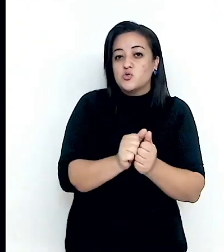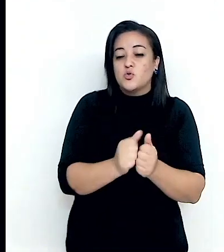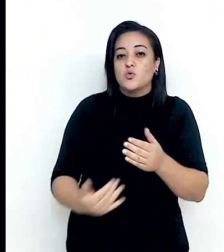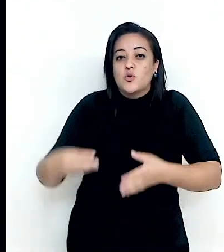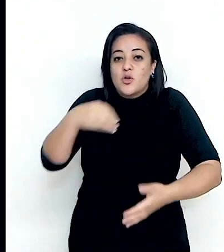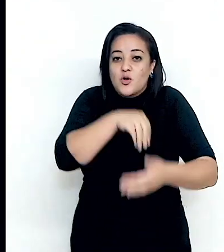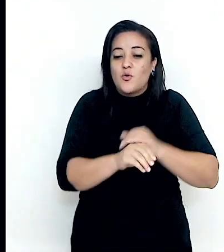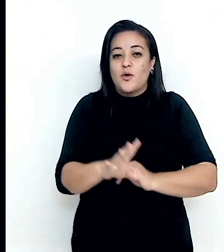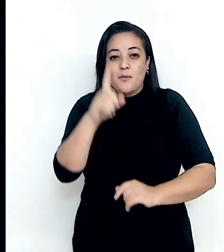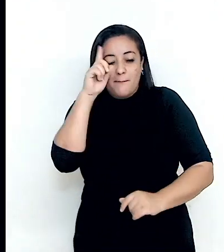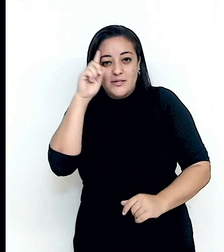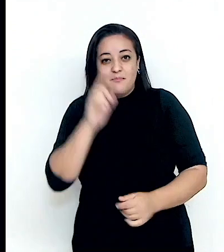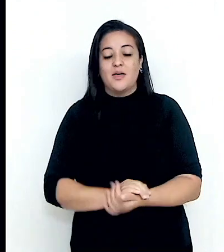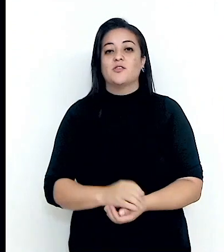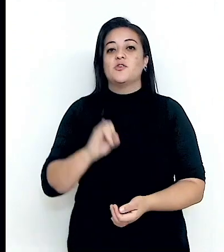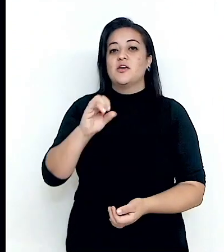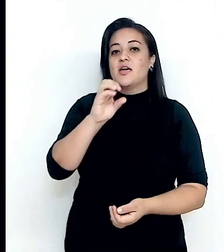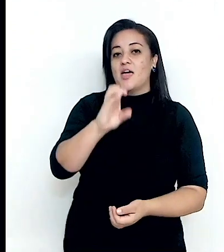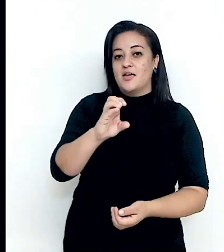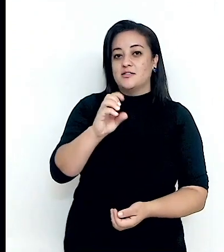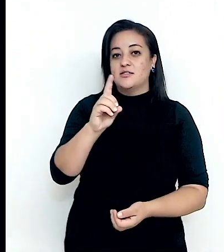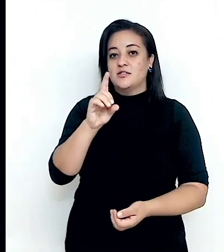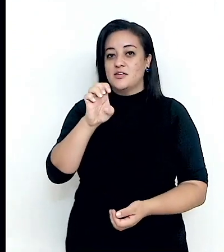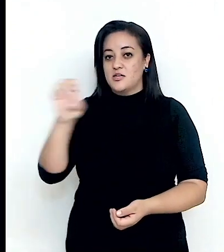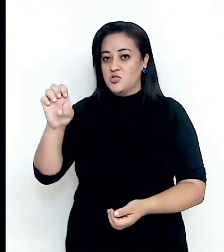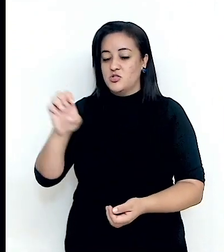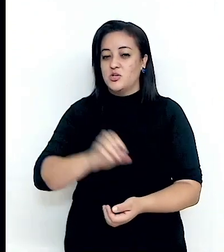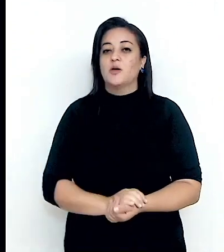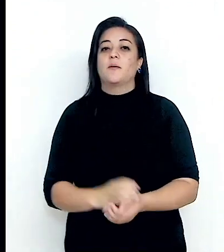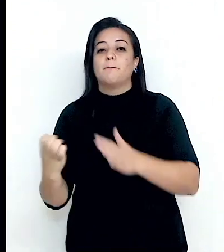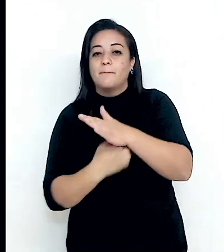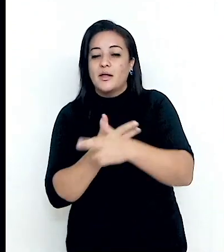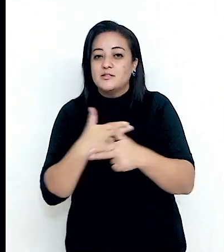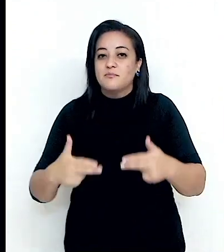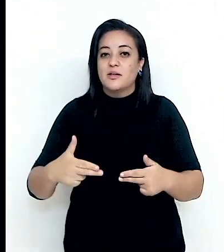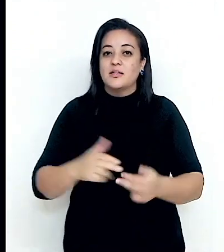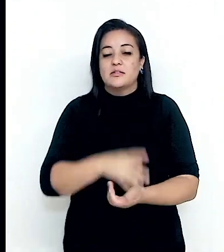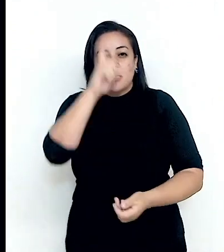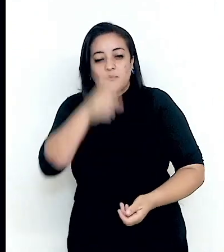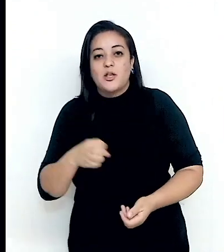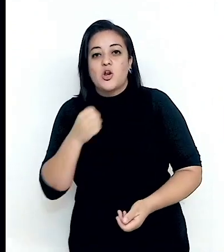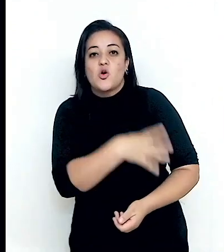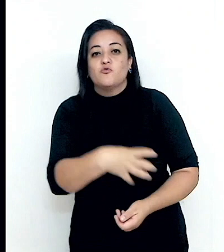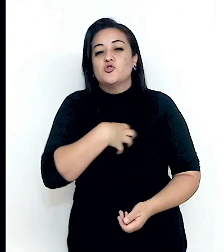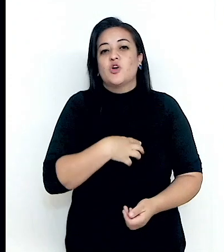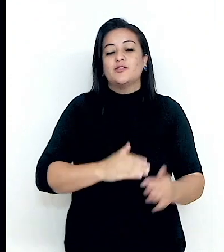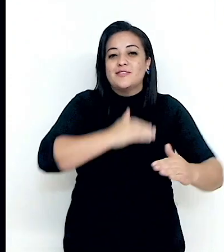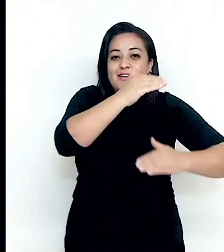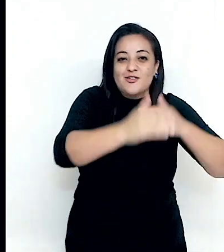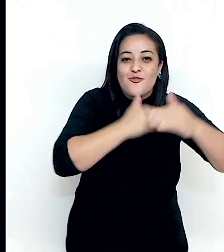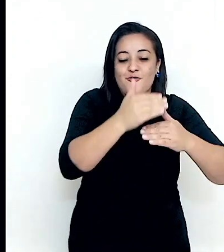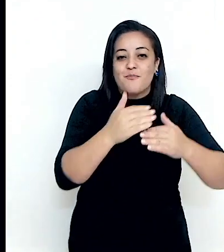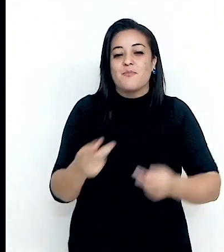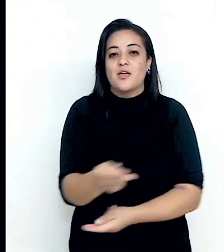do conceito ESG pelas empresas, determina novos paradigmas de desenvolvimento